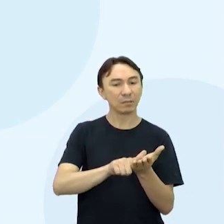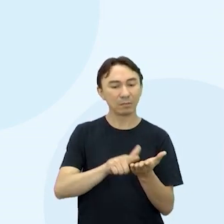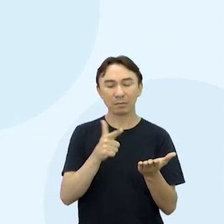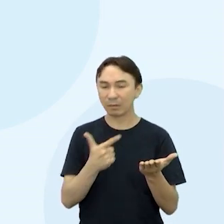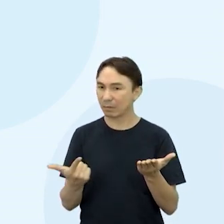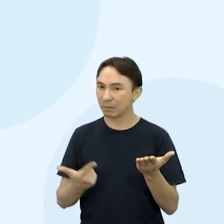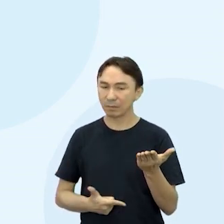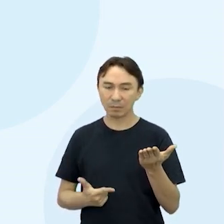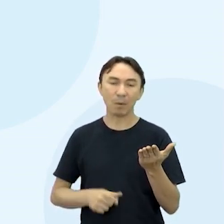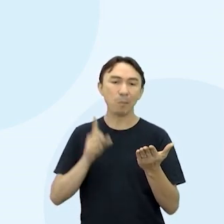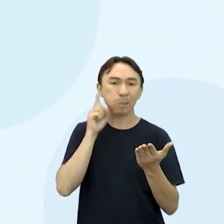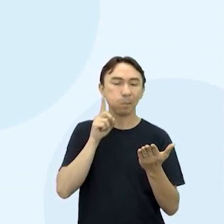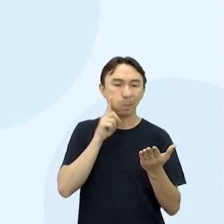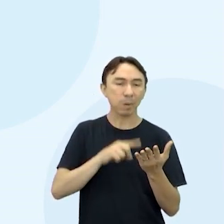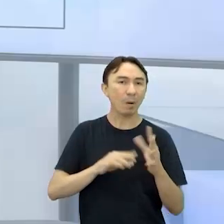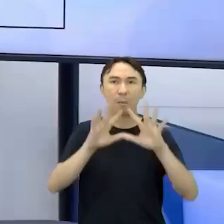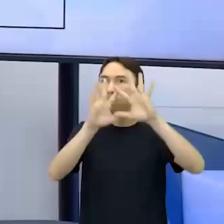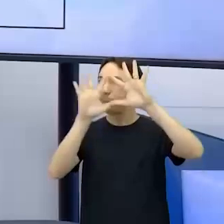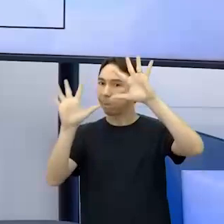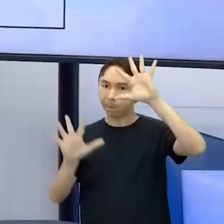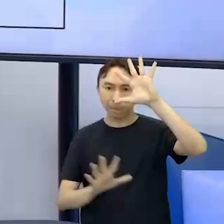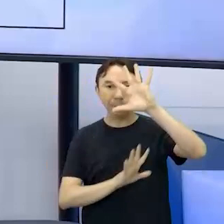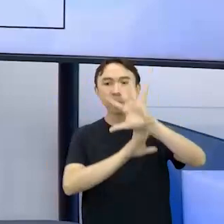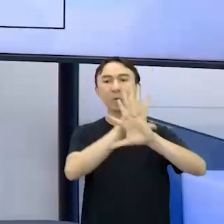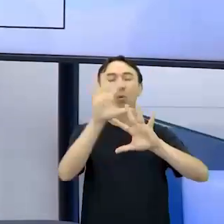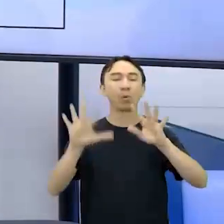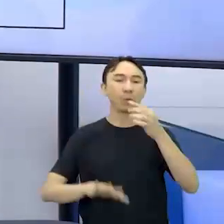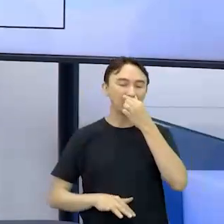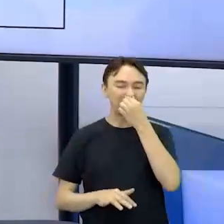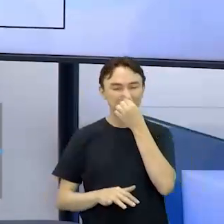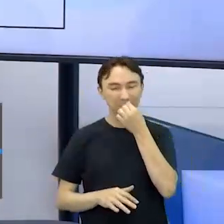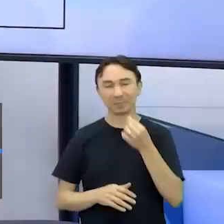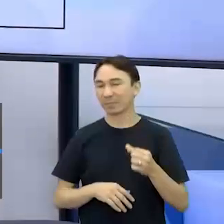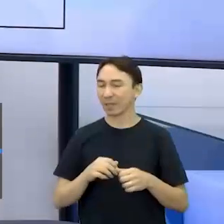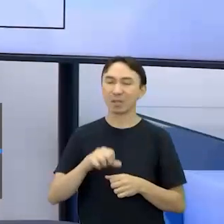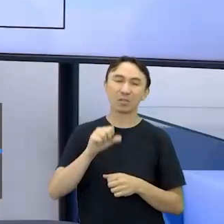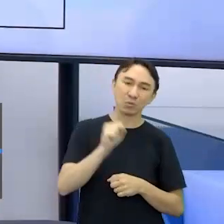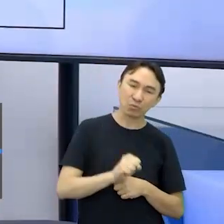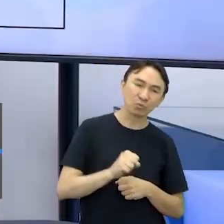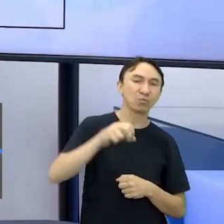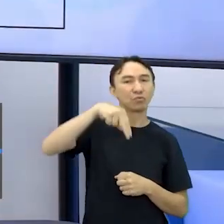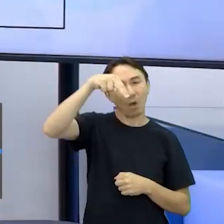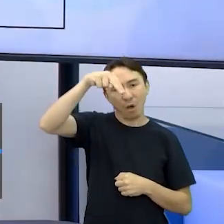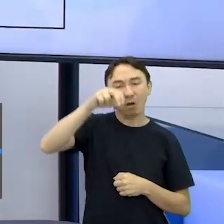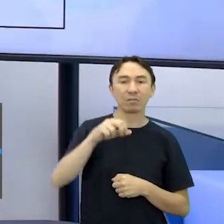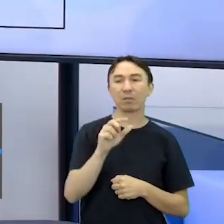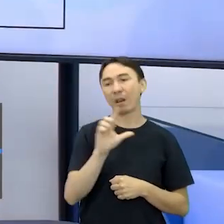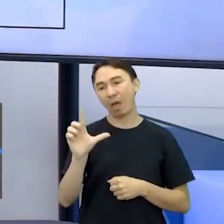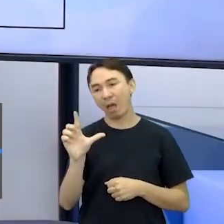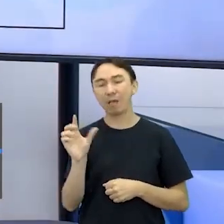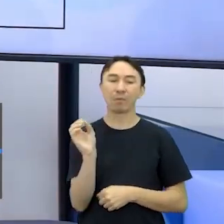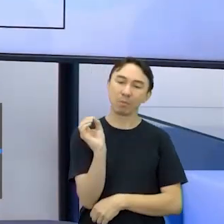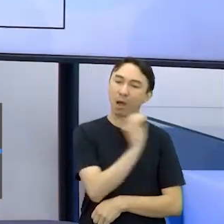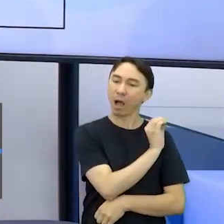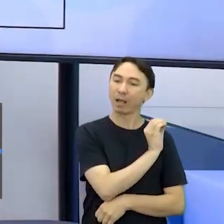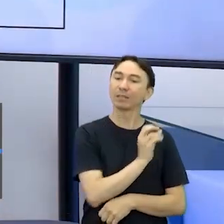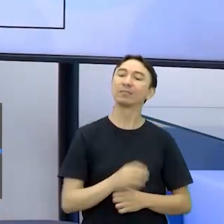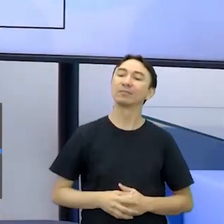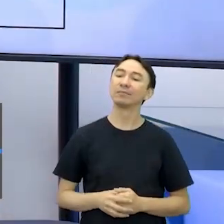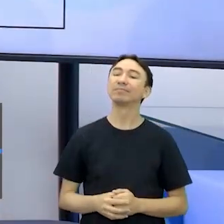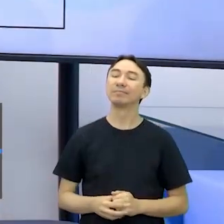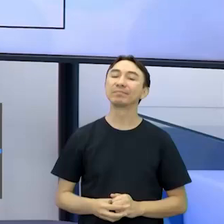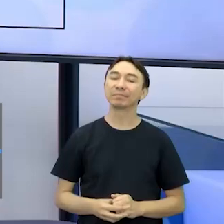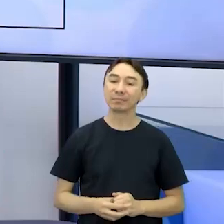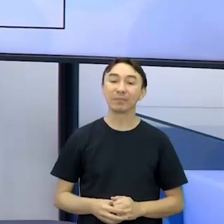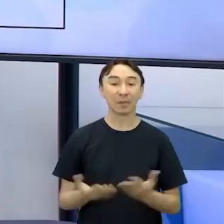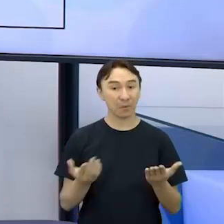Estados Unidos, costa leste, costa oeste, região sul, região norte. Agora, vamos pôr na tela e você vai dar